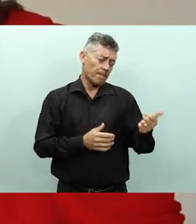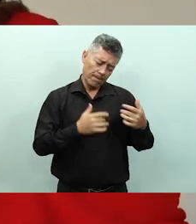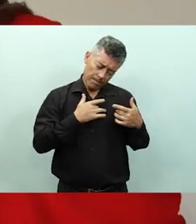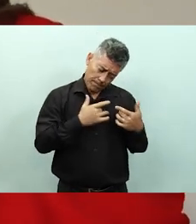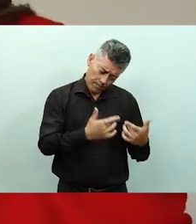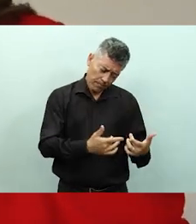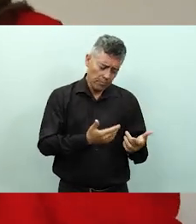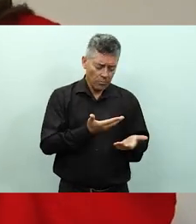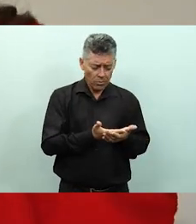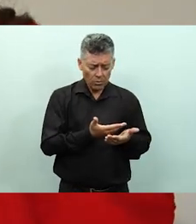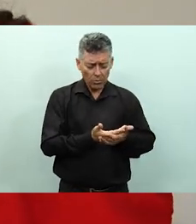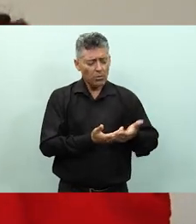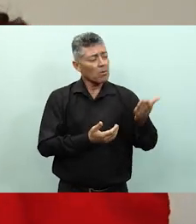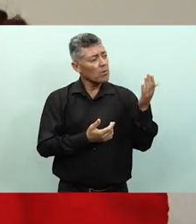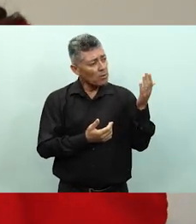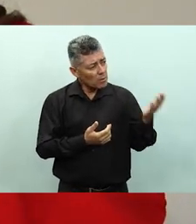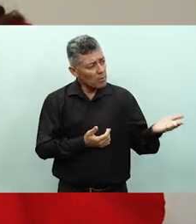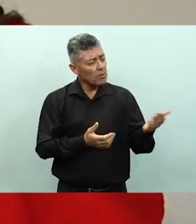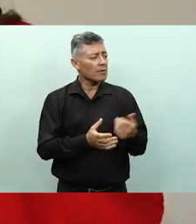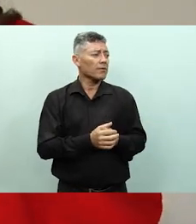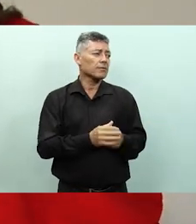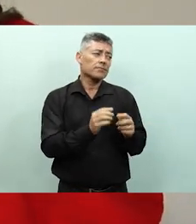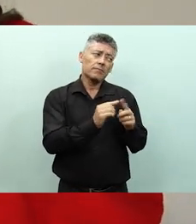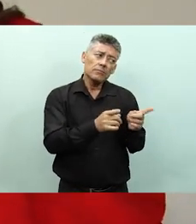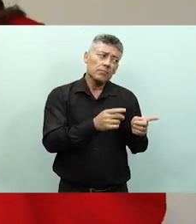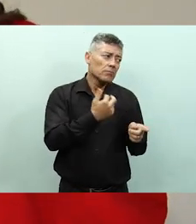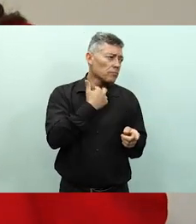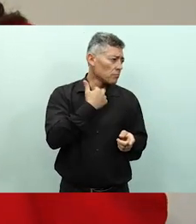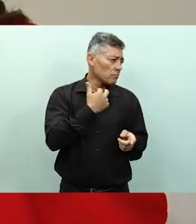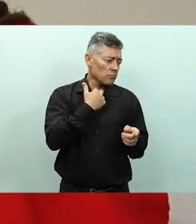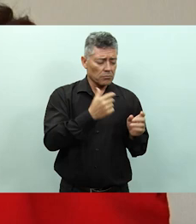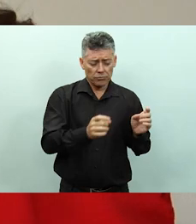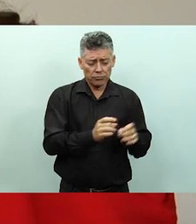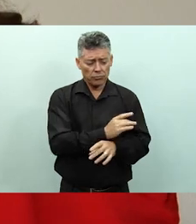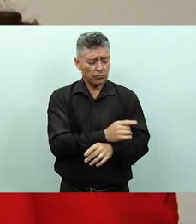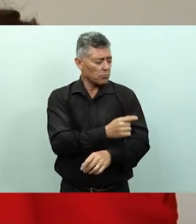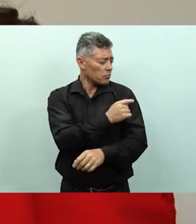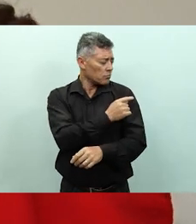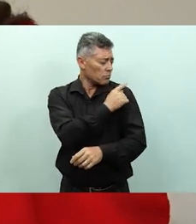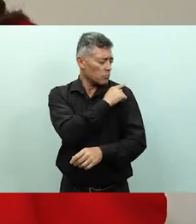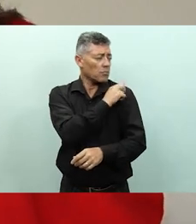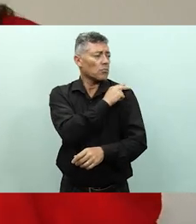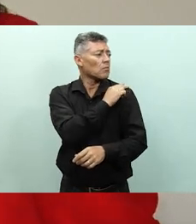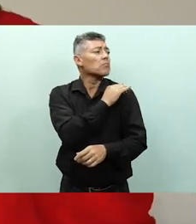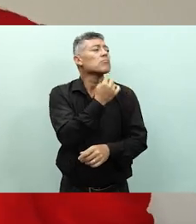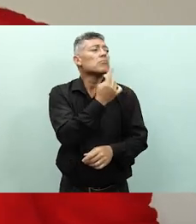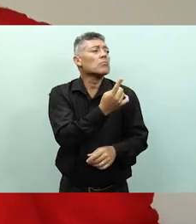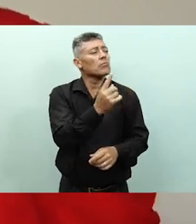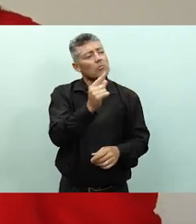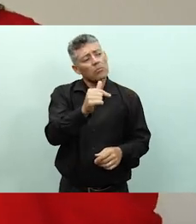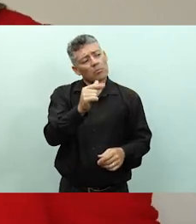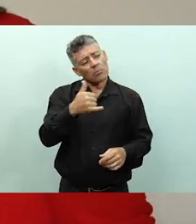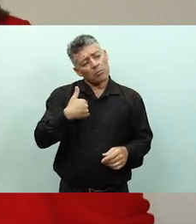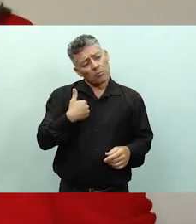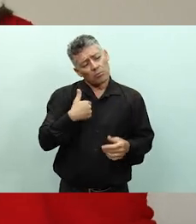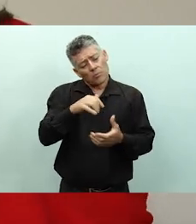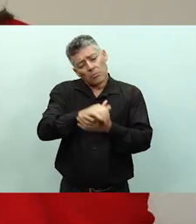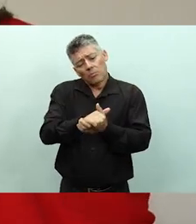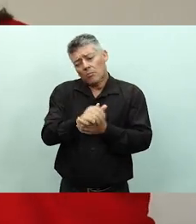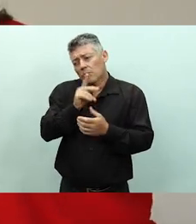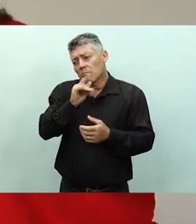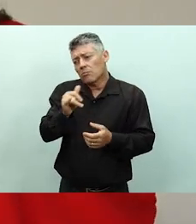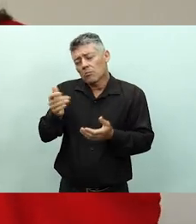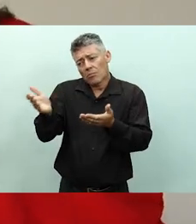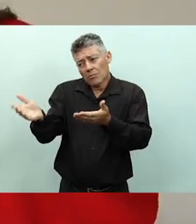dedicou muito aos estudos, mas não pôde concluir o ensino médio, né? Porque aos 17 anos casou com meu